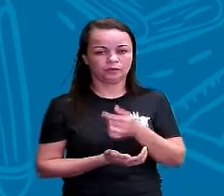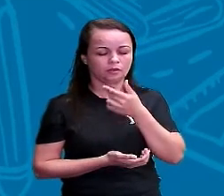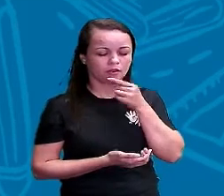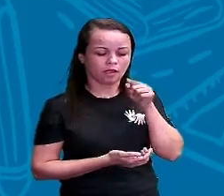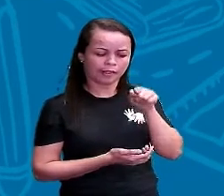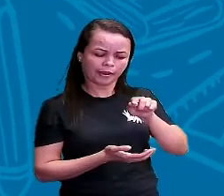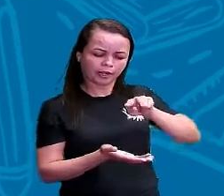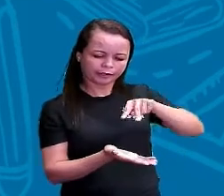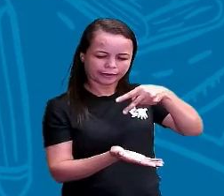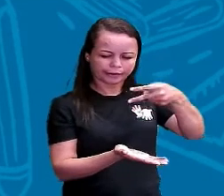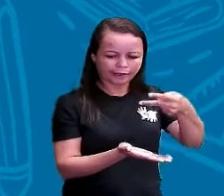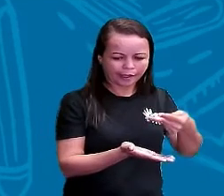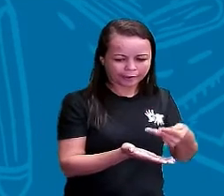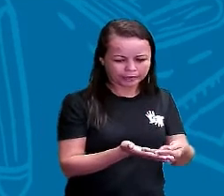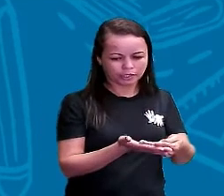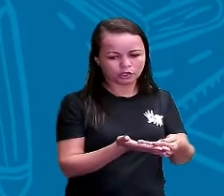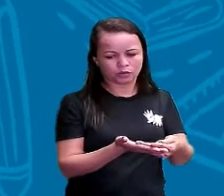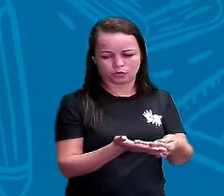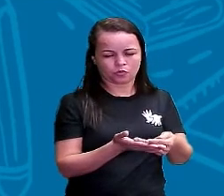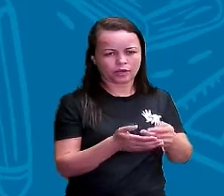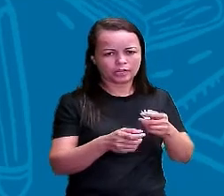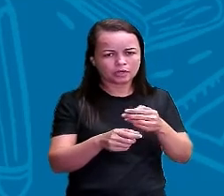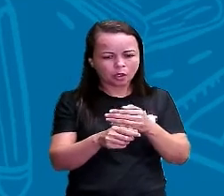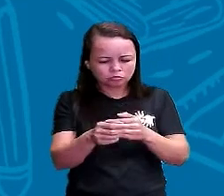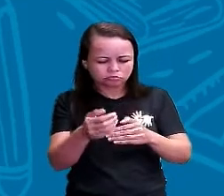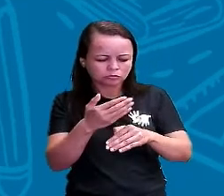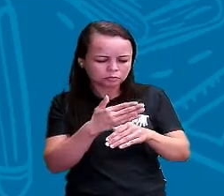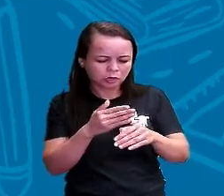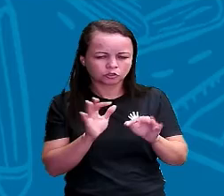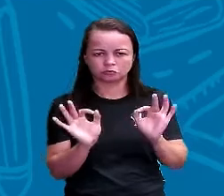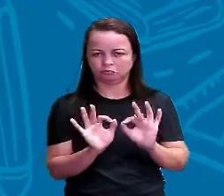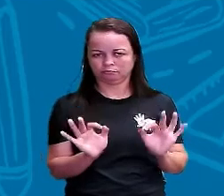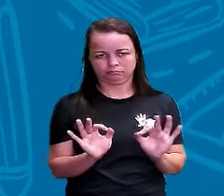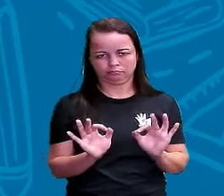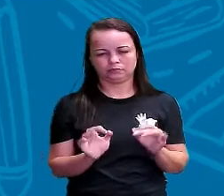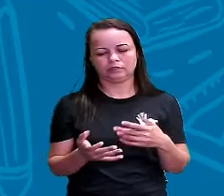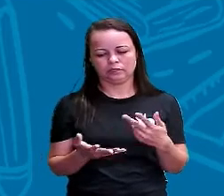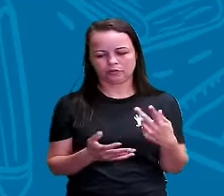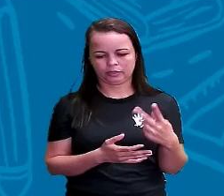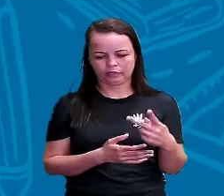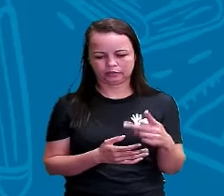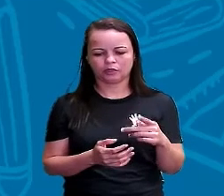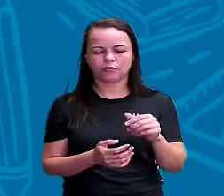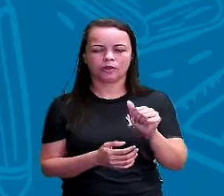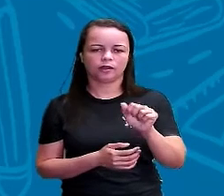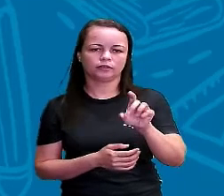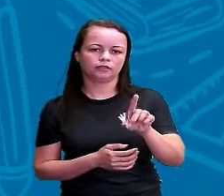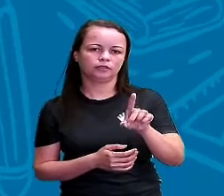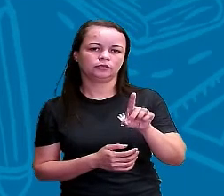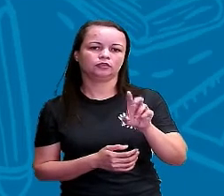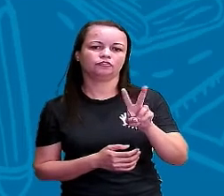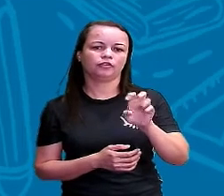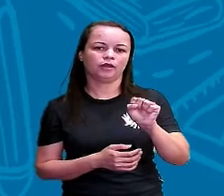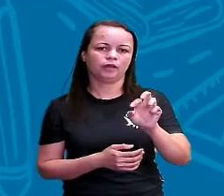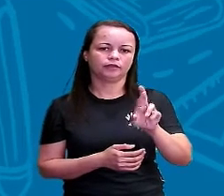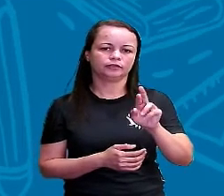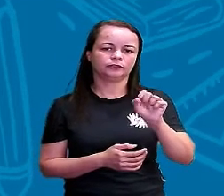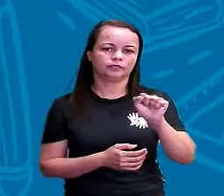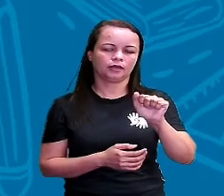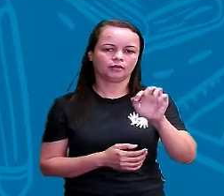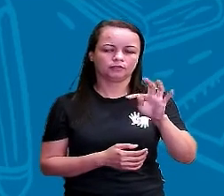machucado, mas ele não se machucou. Então, uma conjunção coordenativa adversativa. Temos também